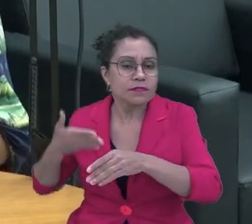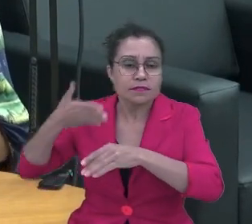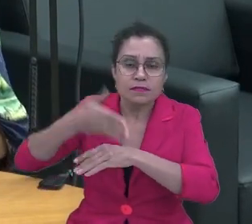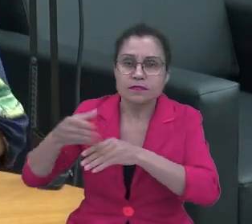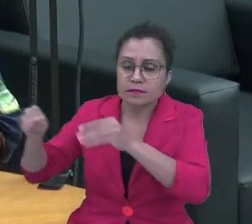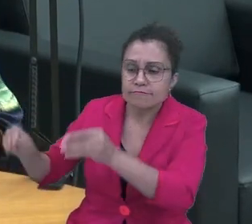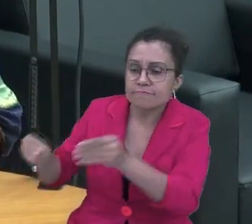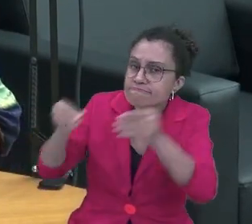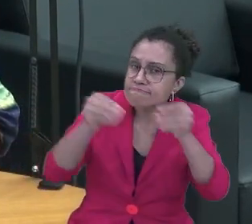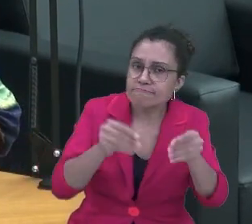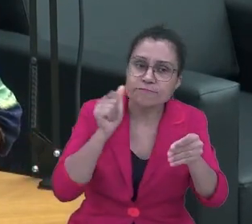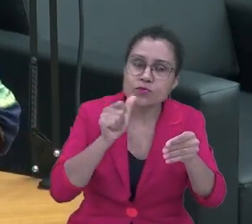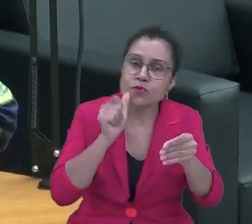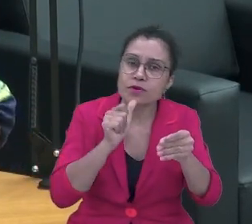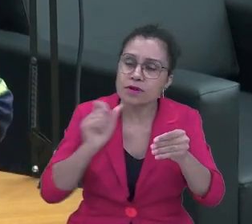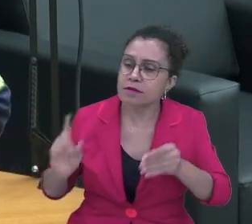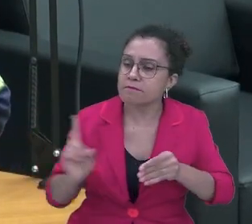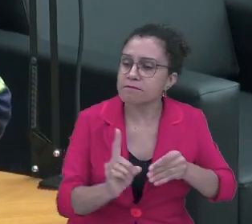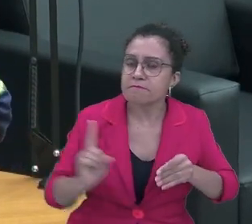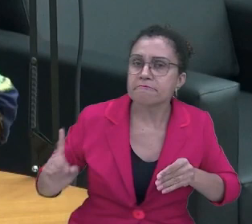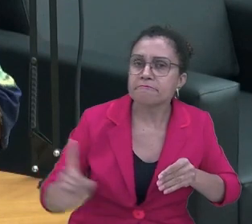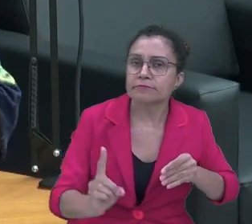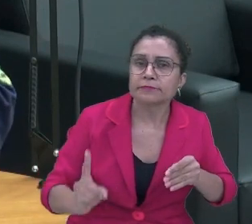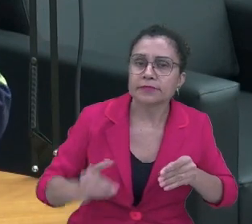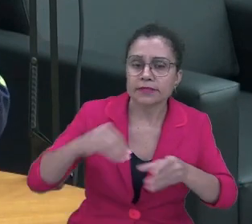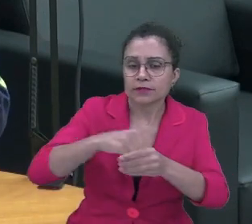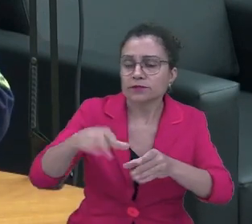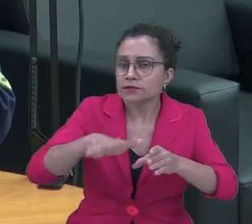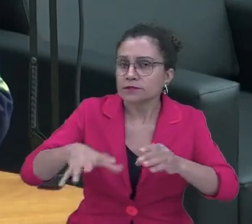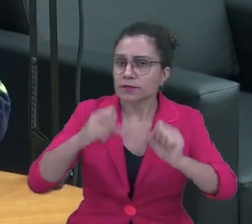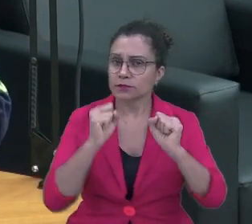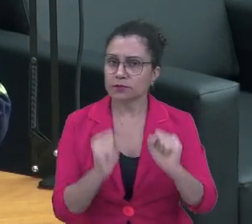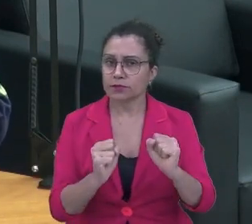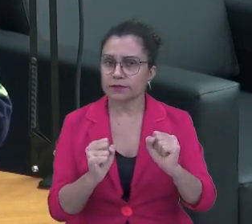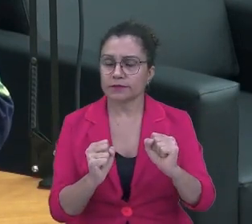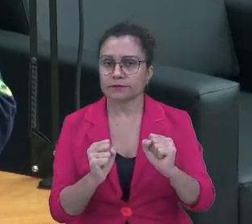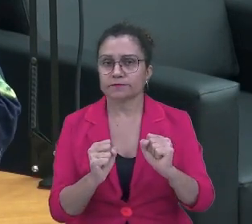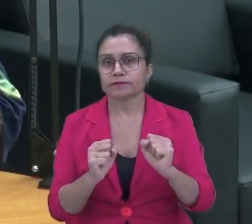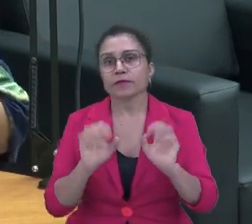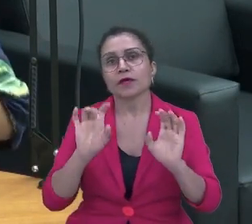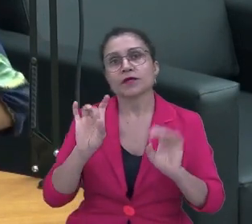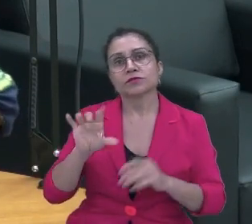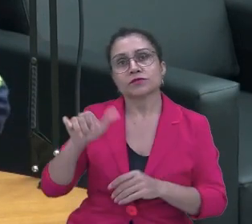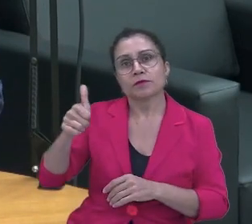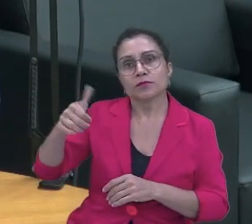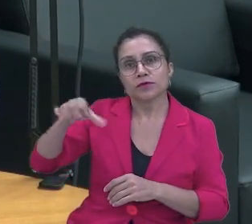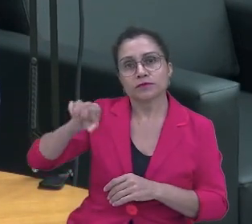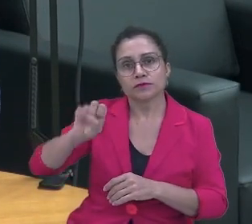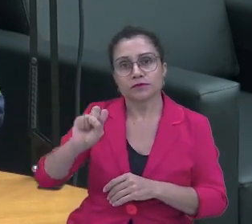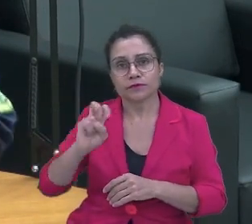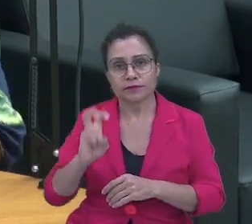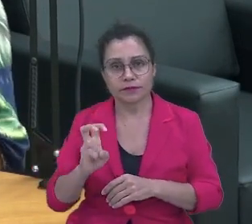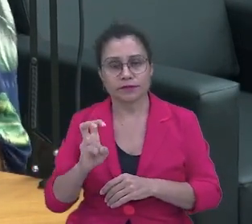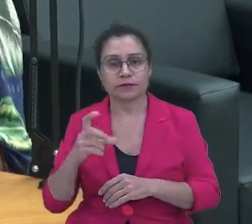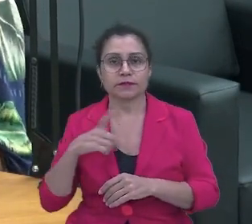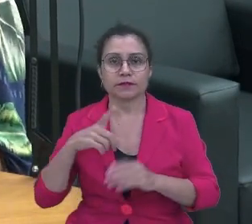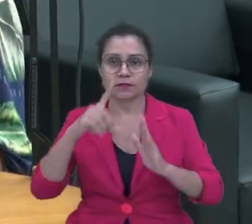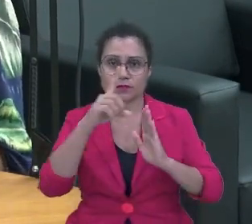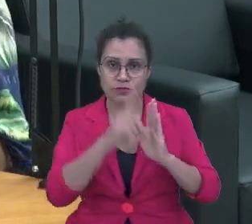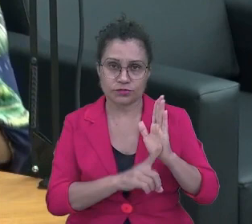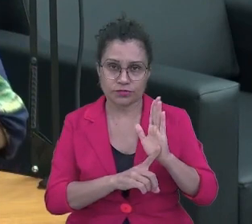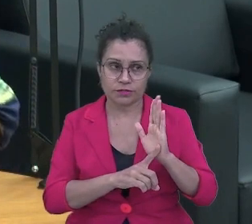poder. Todo esse calendário de conquista de mulheres, por exemplo, somente em 1985, trazendo então, direito ao